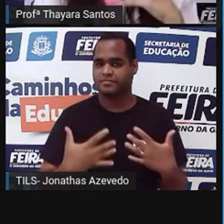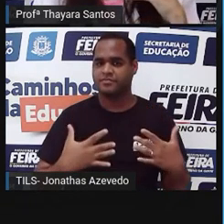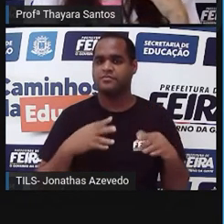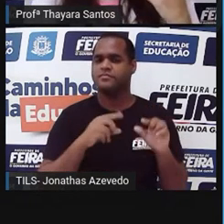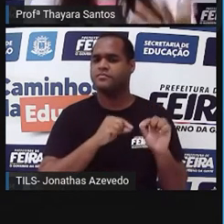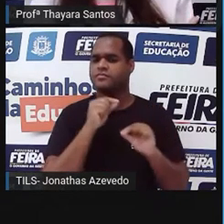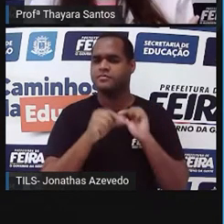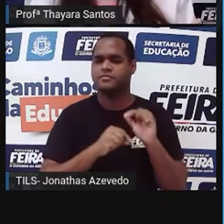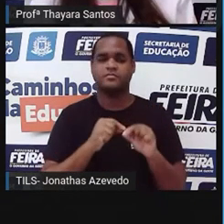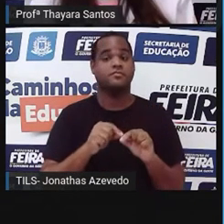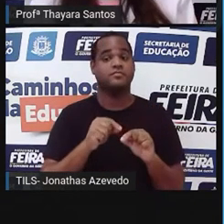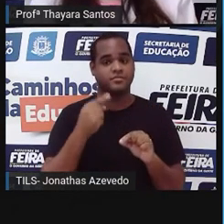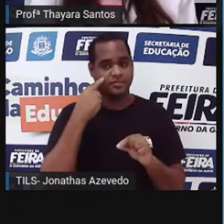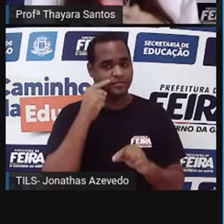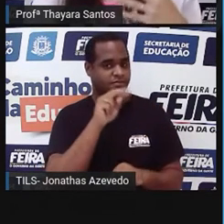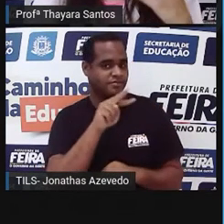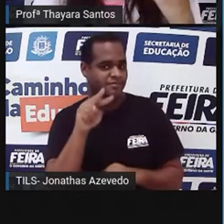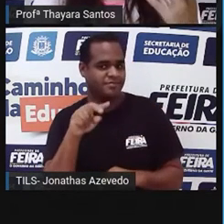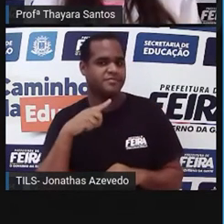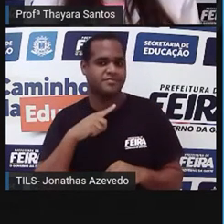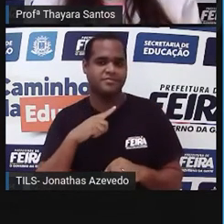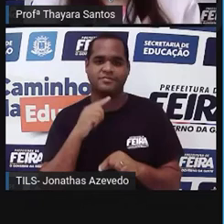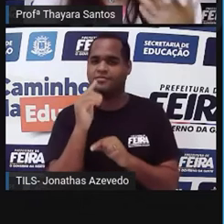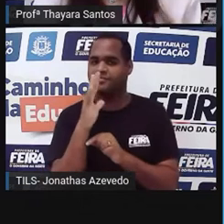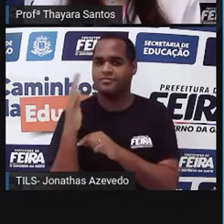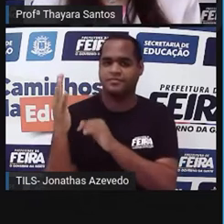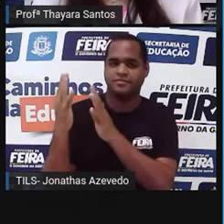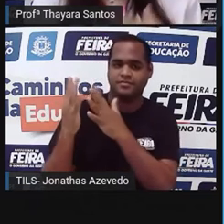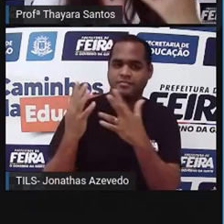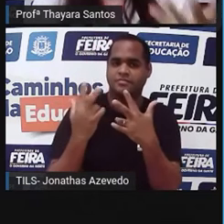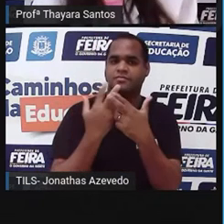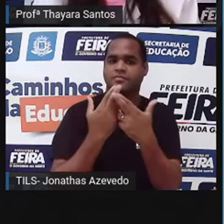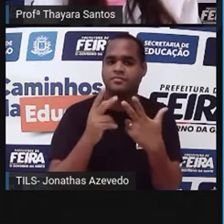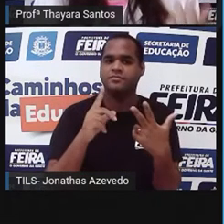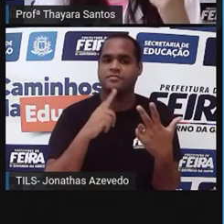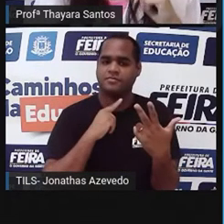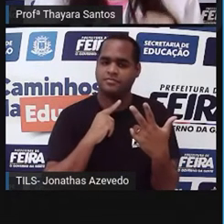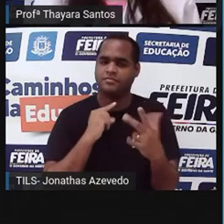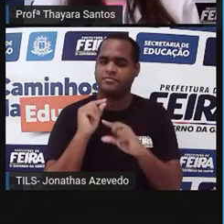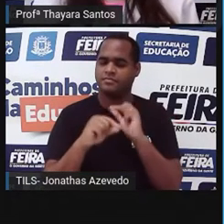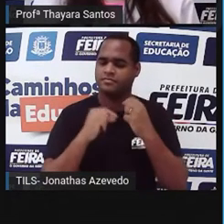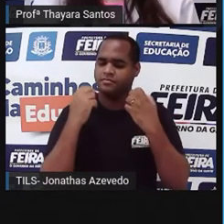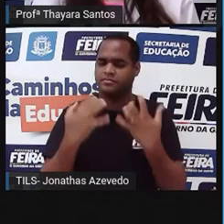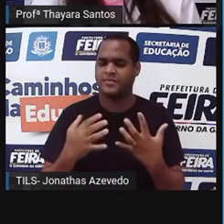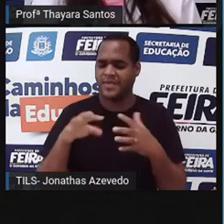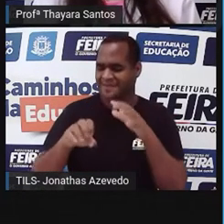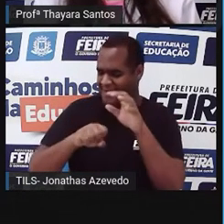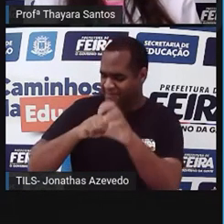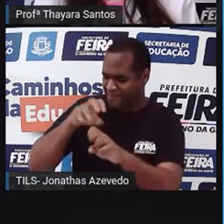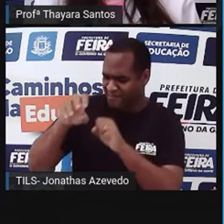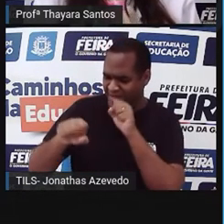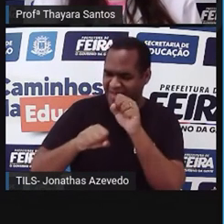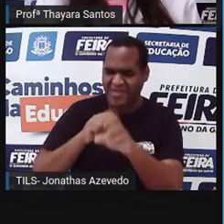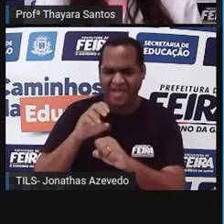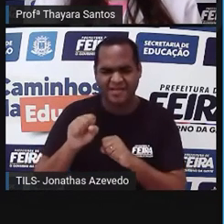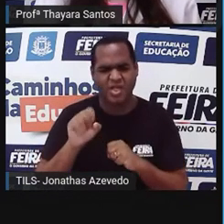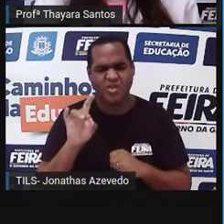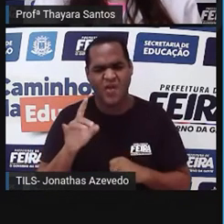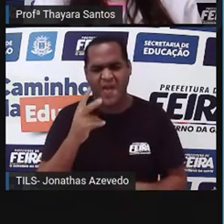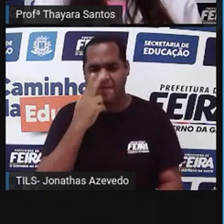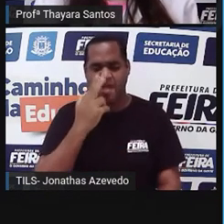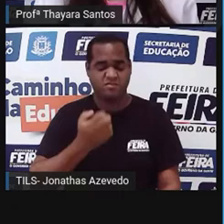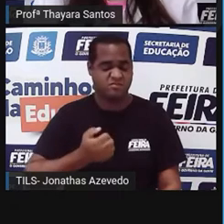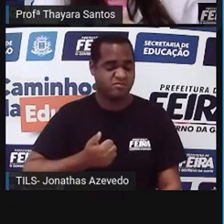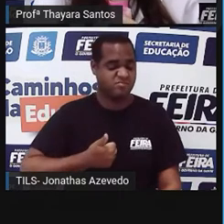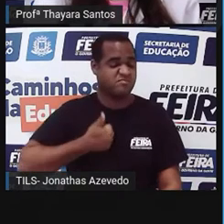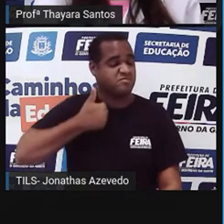Se a gente enxerga a natureza como sendo só uma fonte de recurso para a gente extrair, a gente está sendo muito